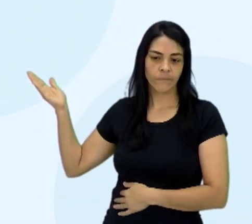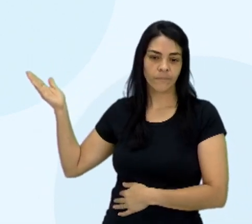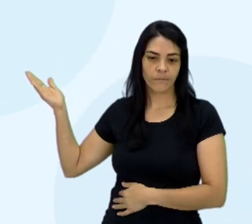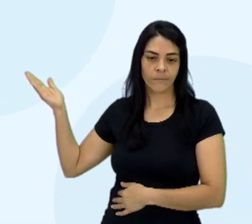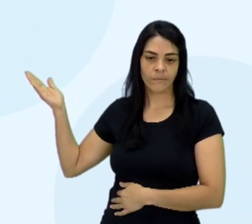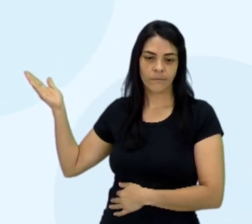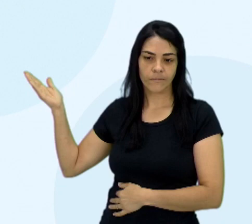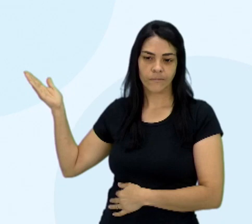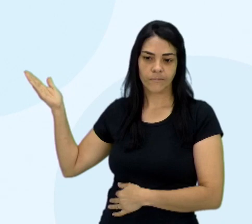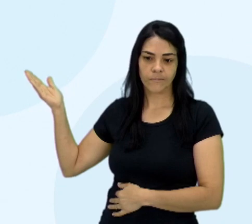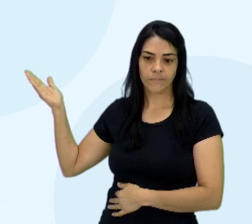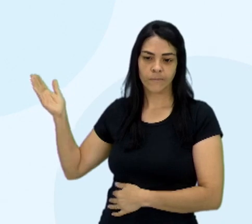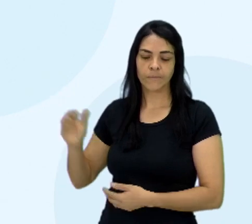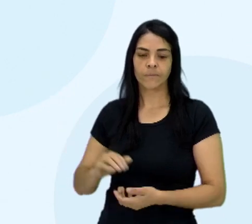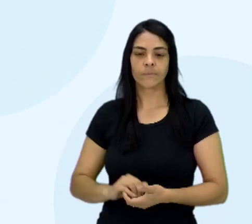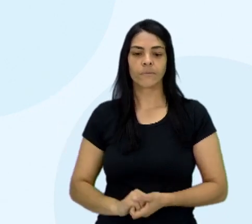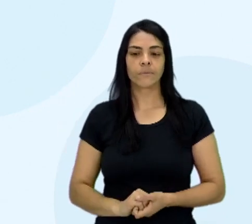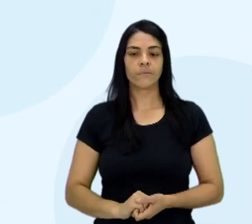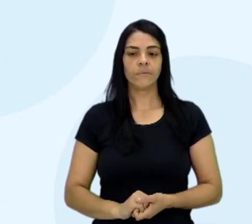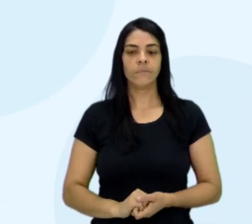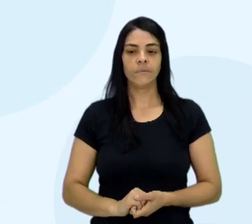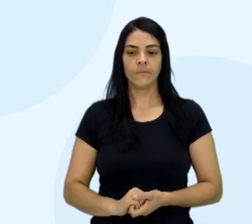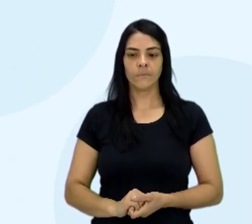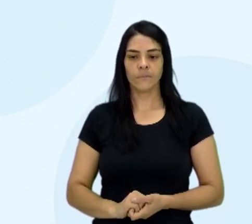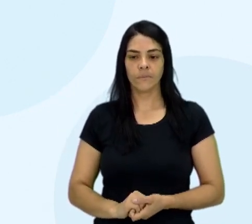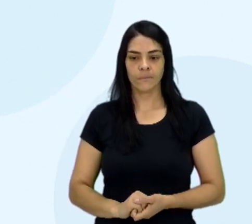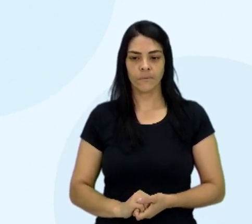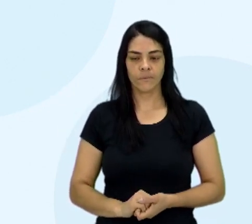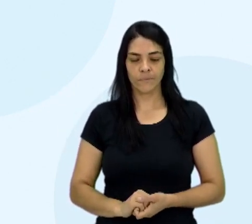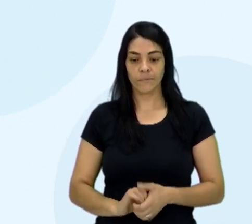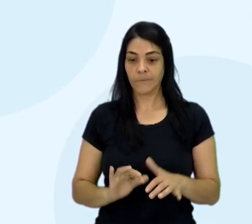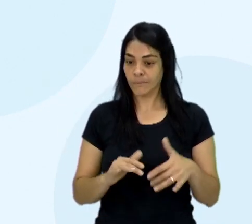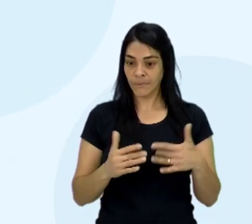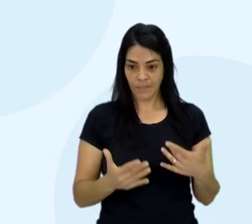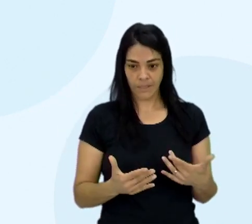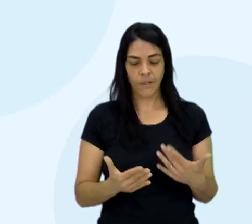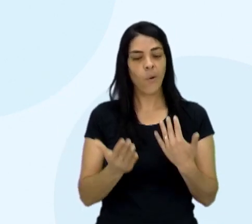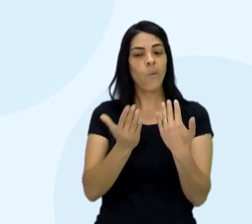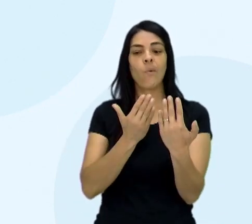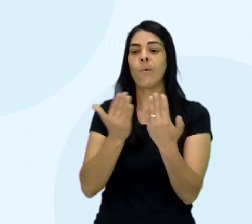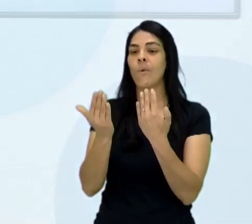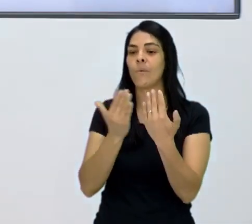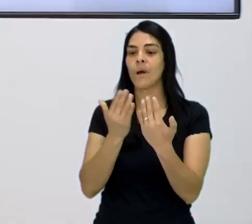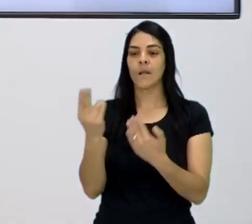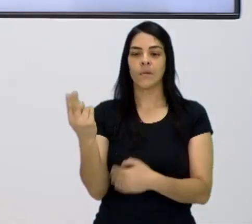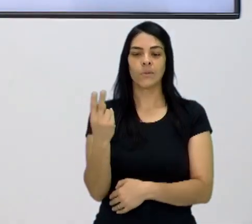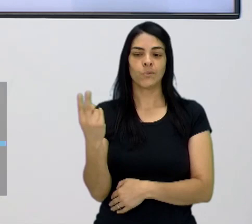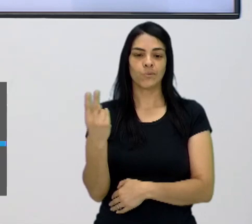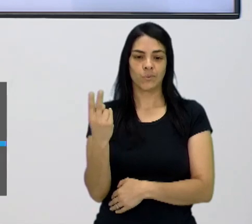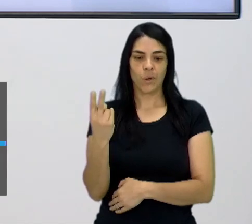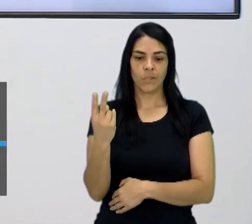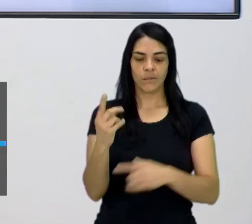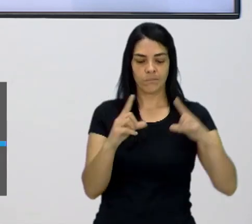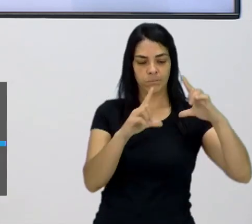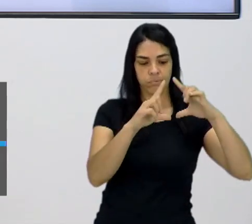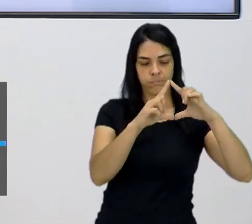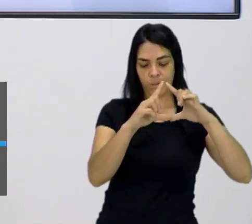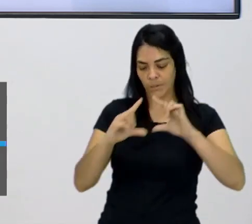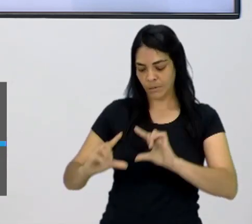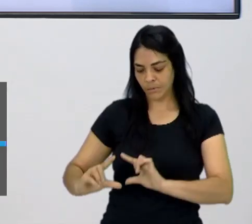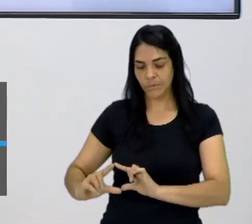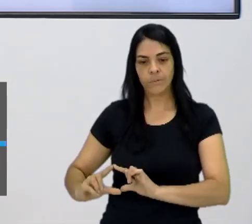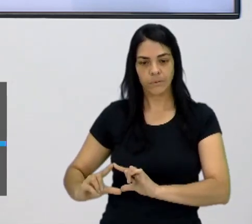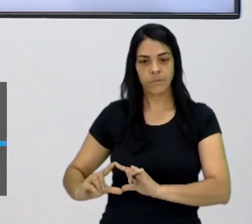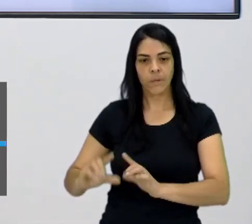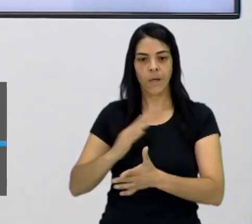sombra e a alturinha da pirâmide. Da estaca. Então, eu estou comparando esses 2 triângulos. Começa aí o estudo de